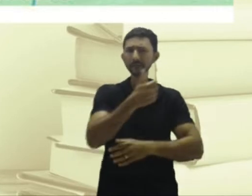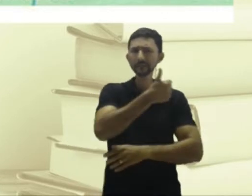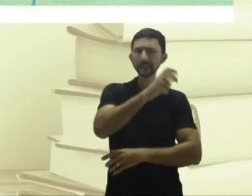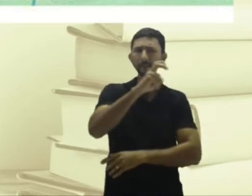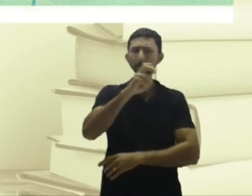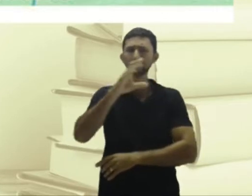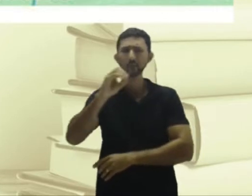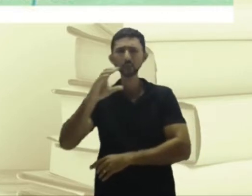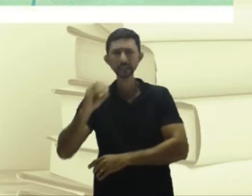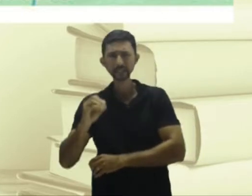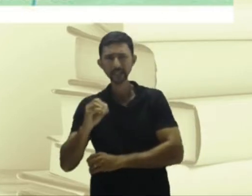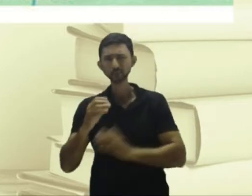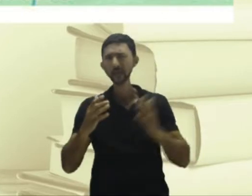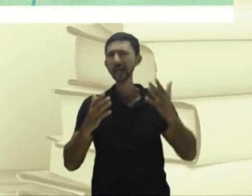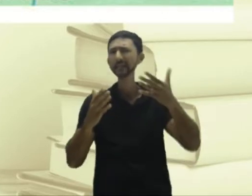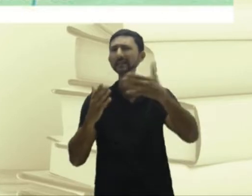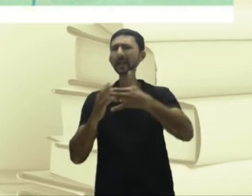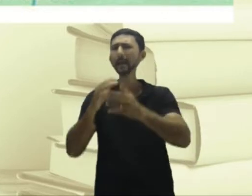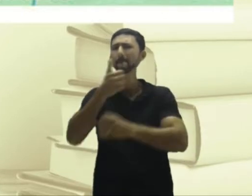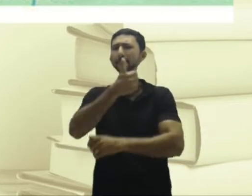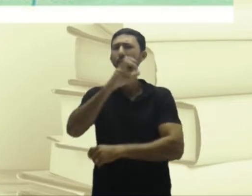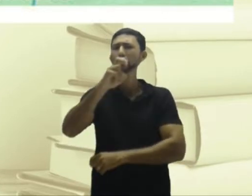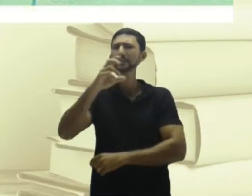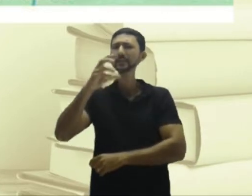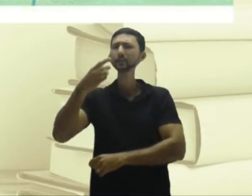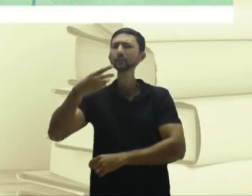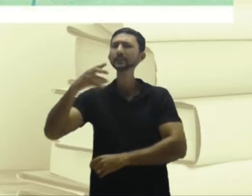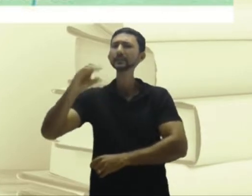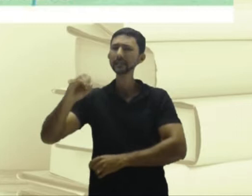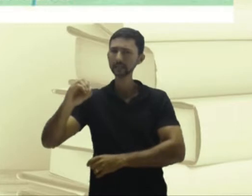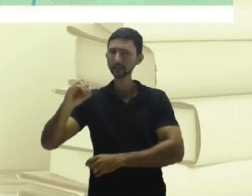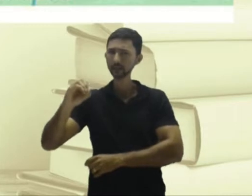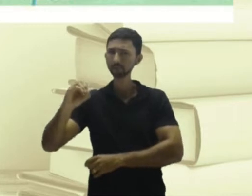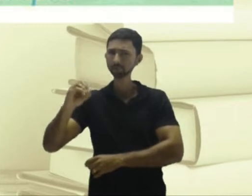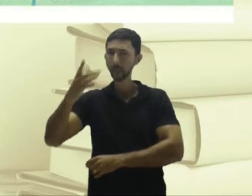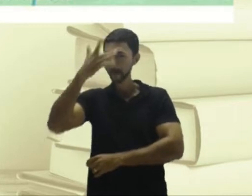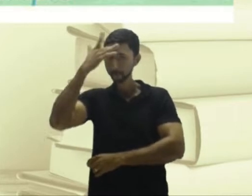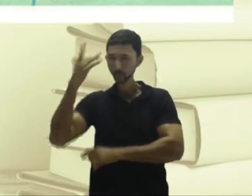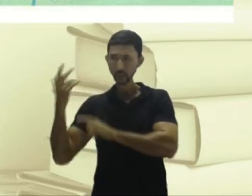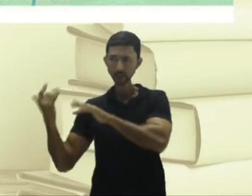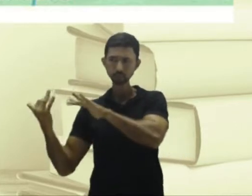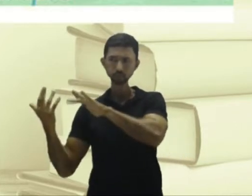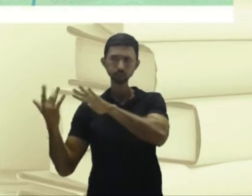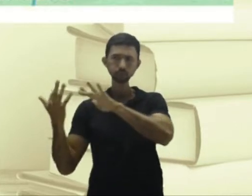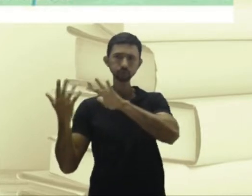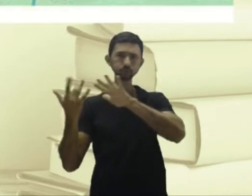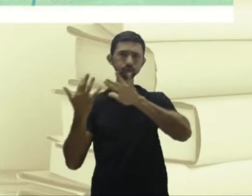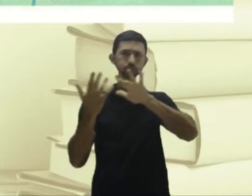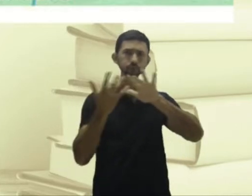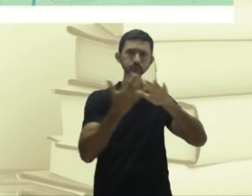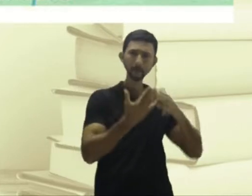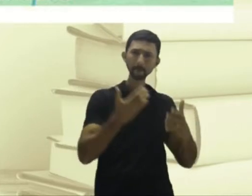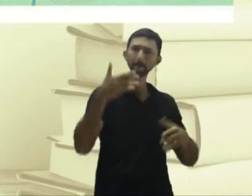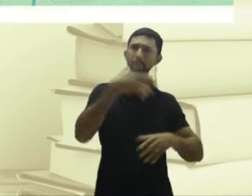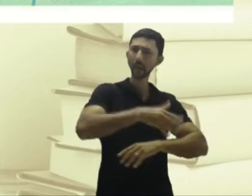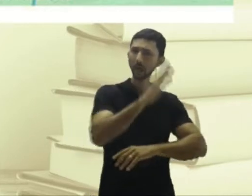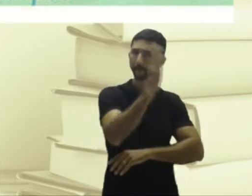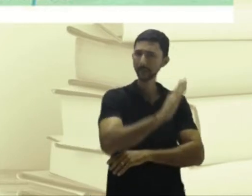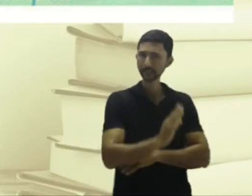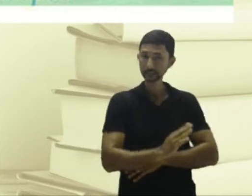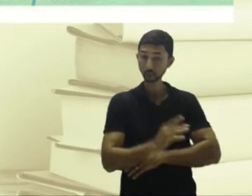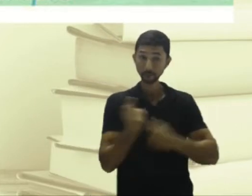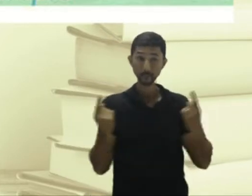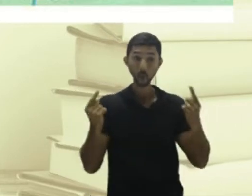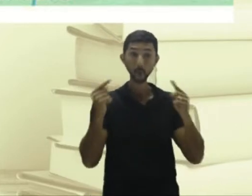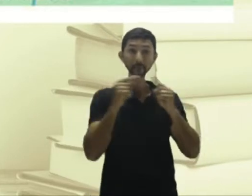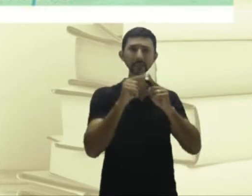e 1530, a ocupação dos portugueses aqui se deu basicamente com o